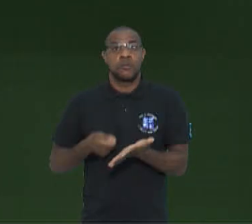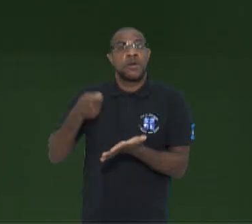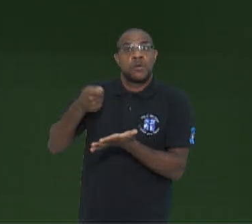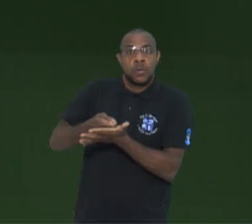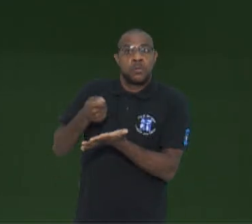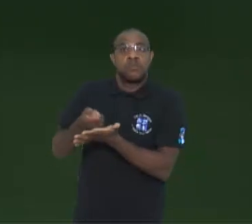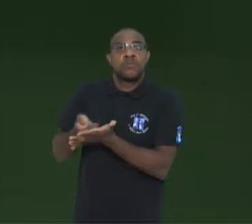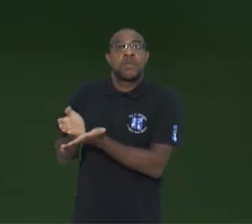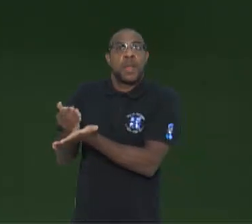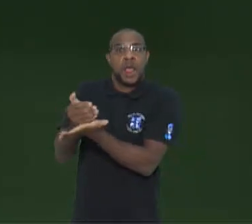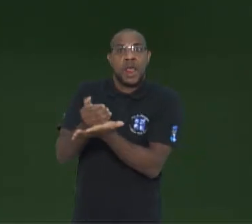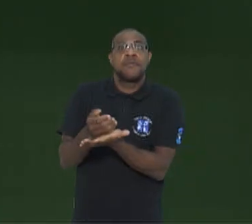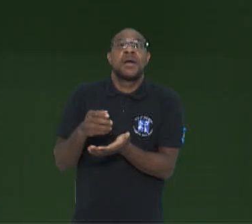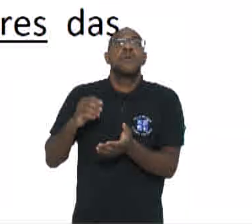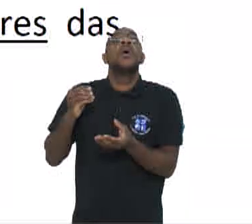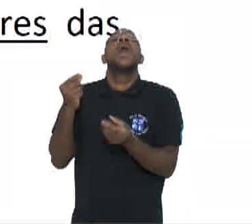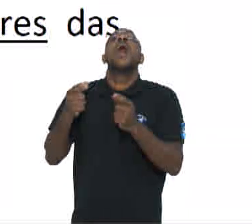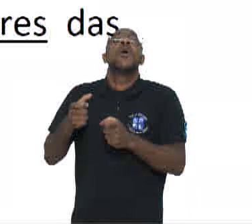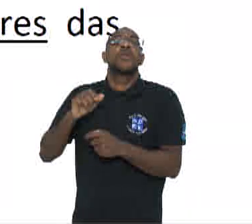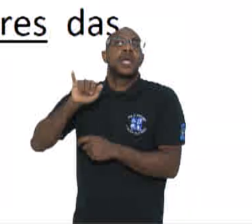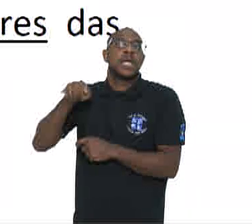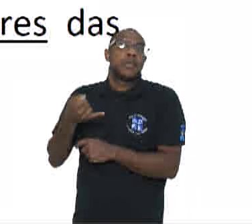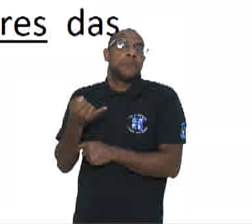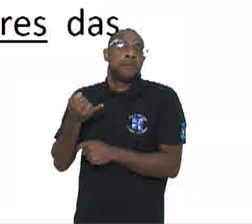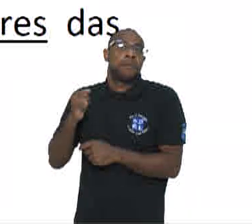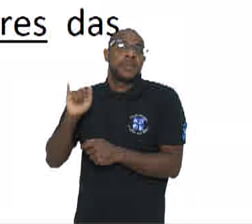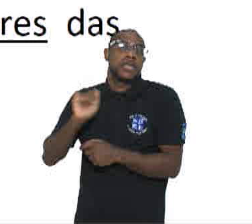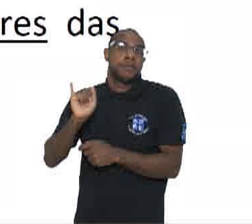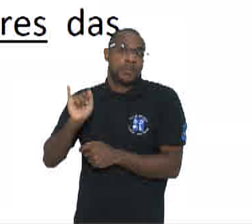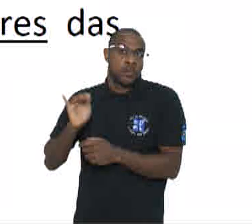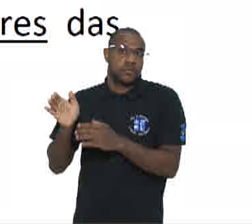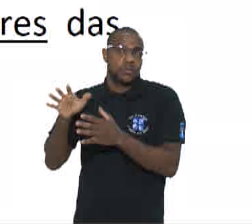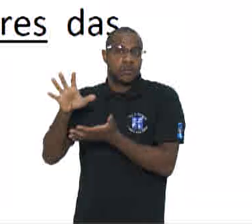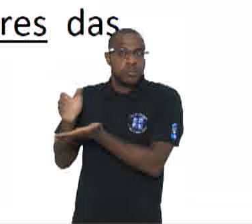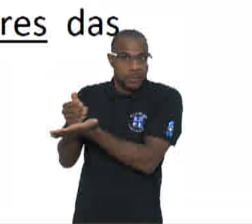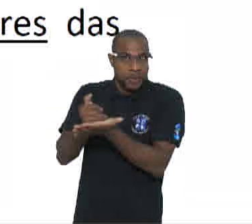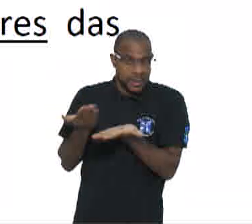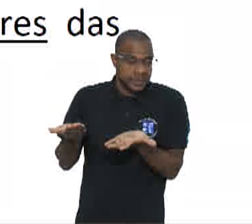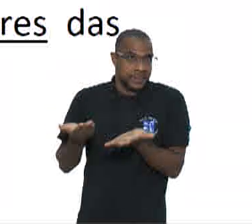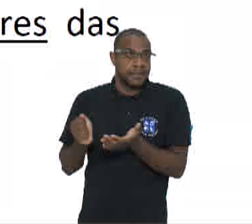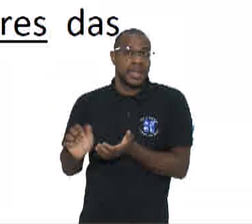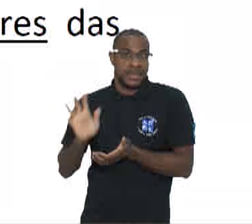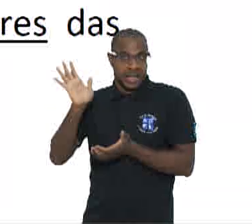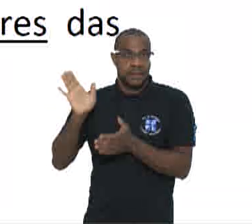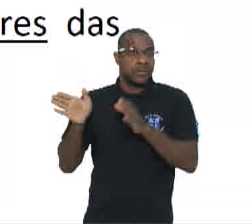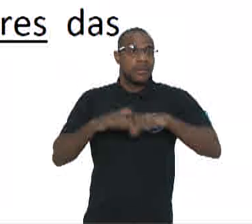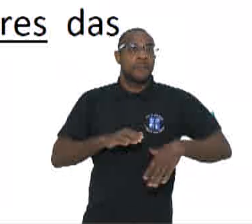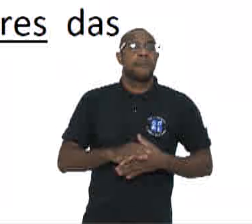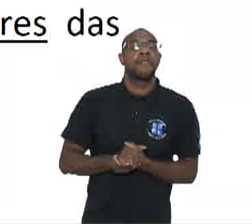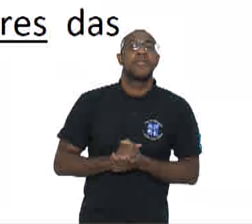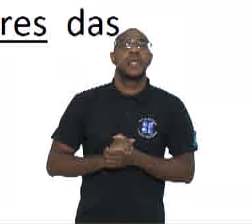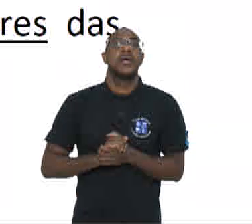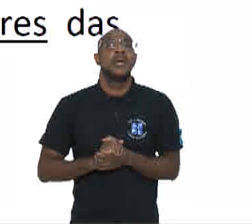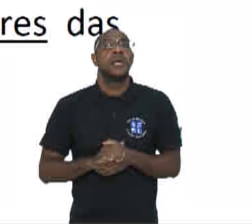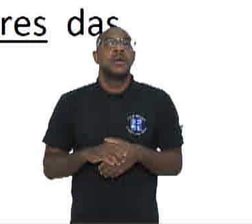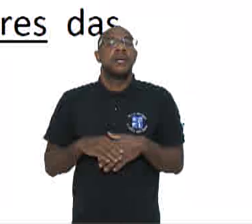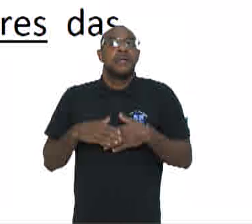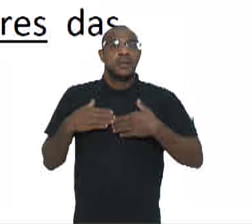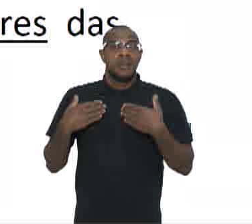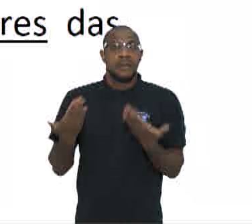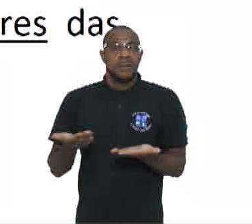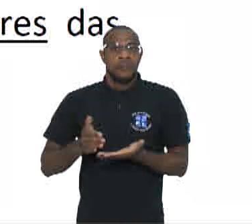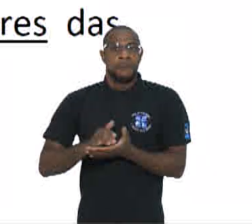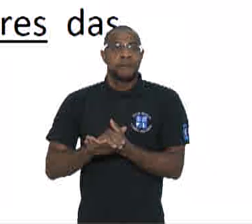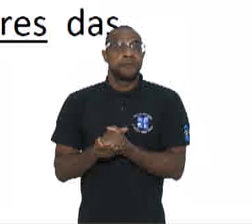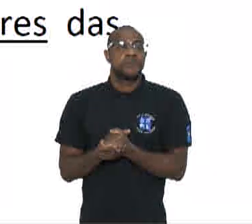justo. Organização e regulação podem evitar esse problema, mas podem também afastar os operadores das